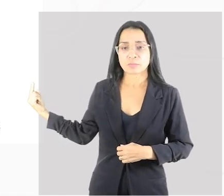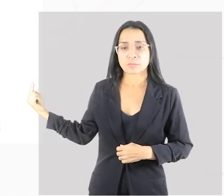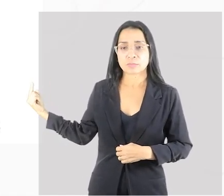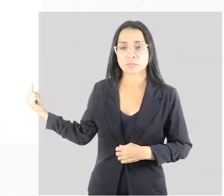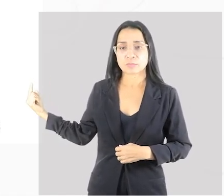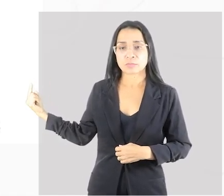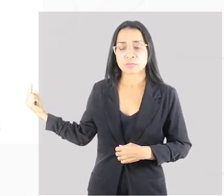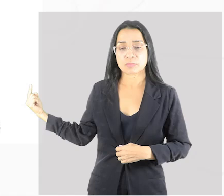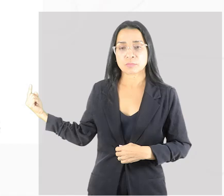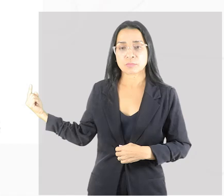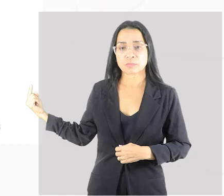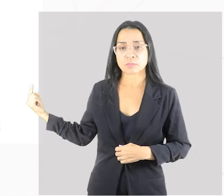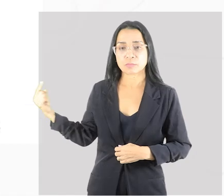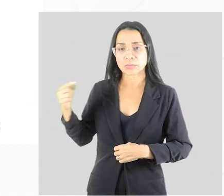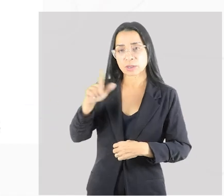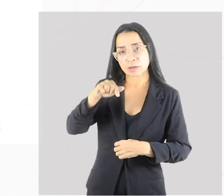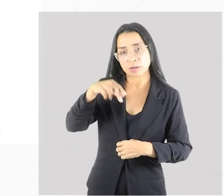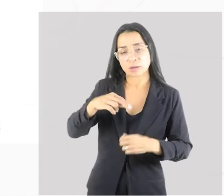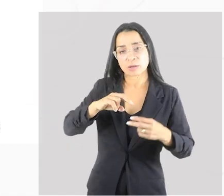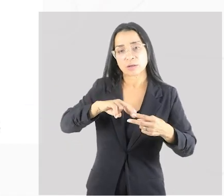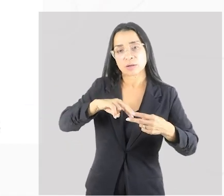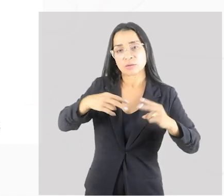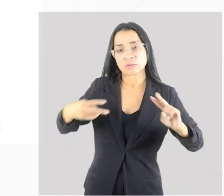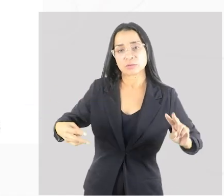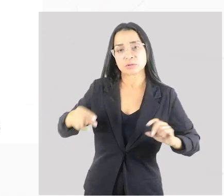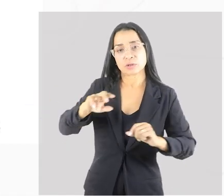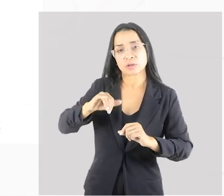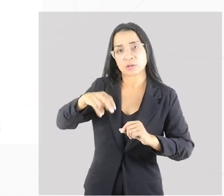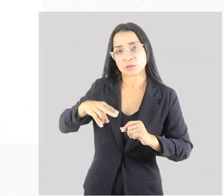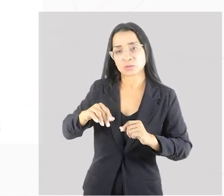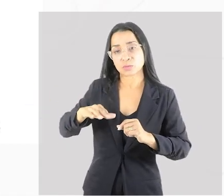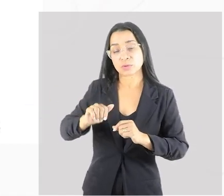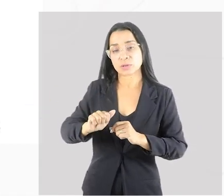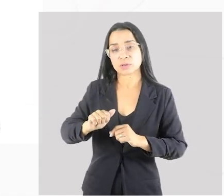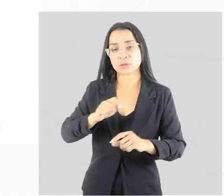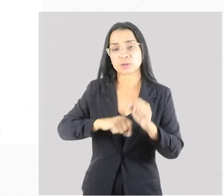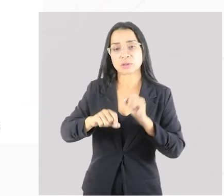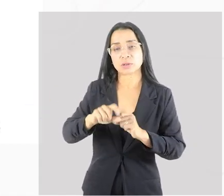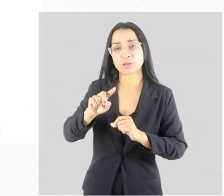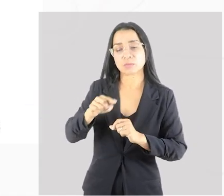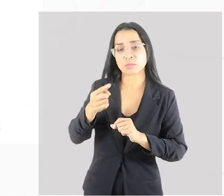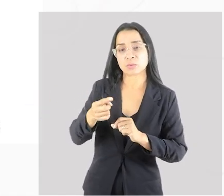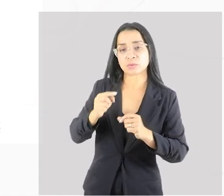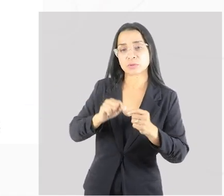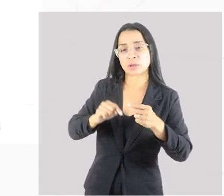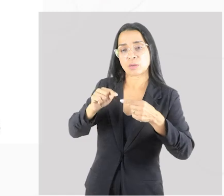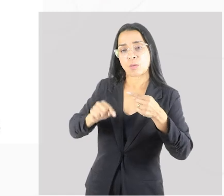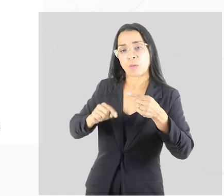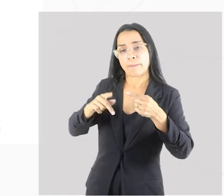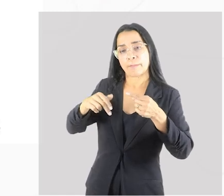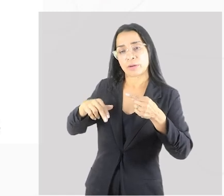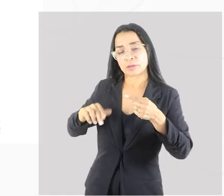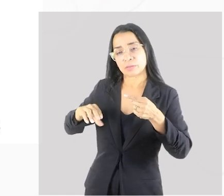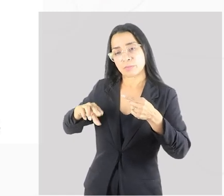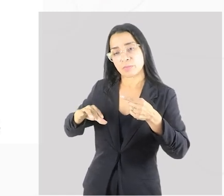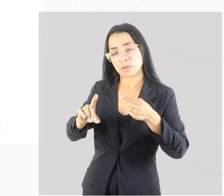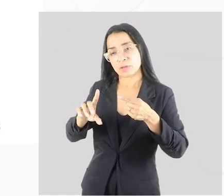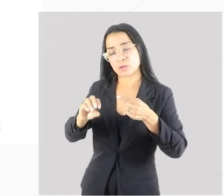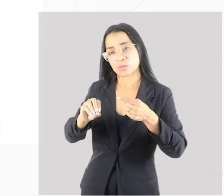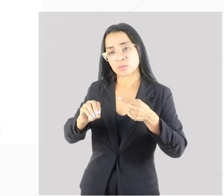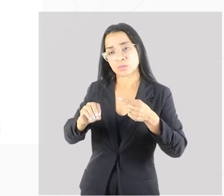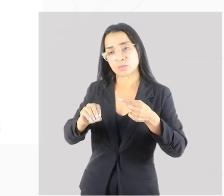tem um plasmídio vetor e depois você consegue observar que a gente juntou tudo isso, ou seja, a gente fez